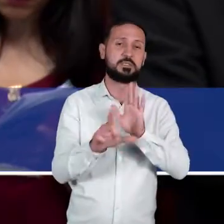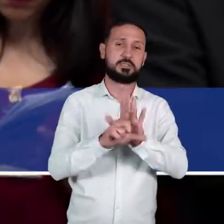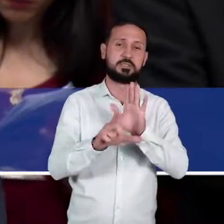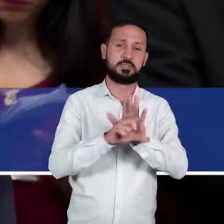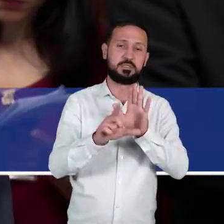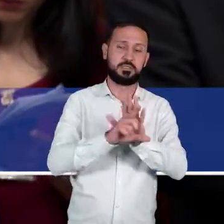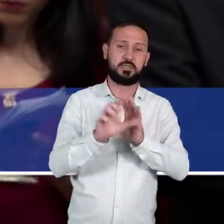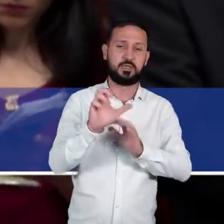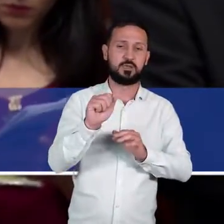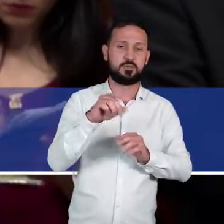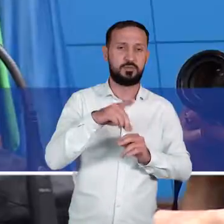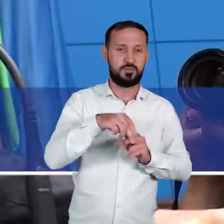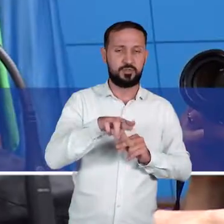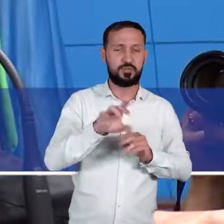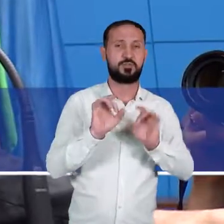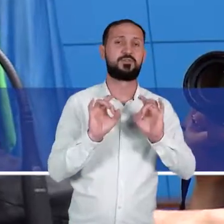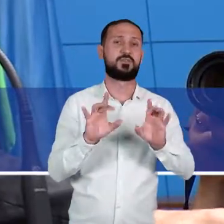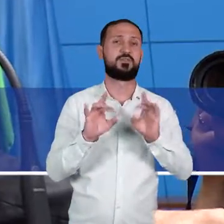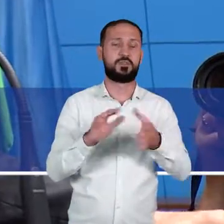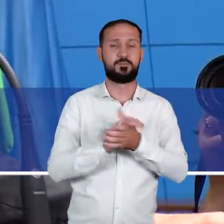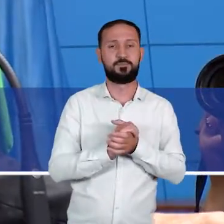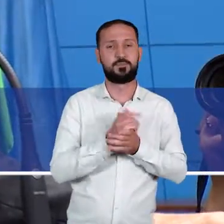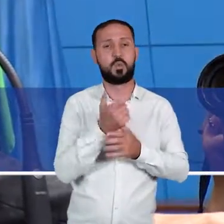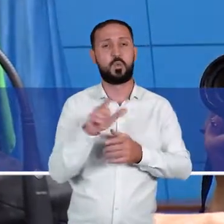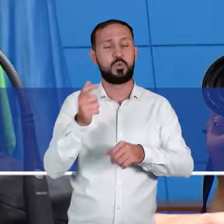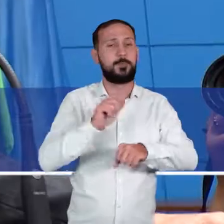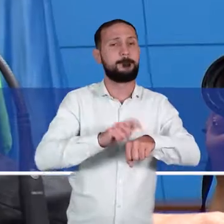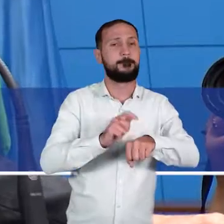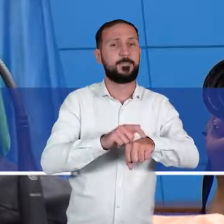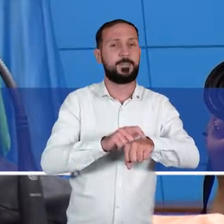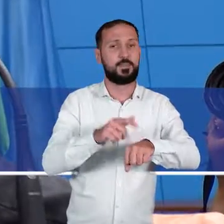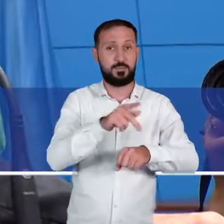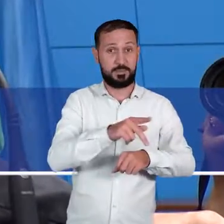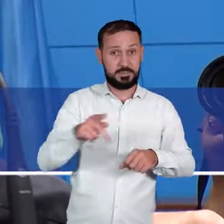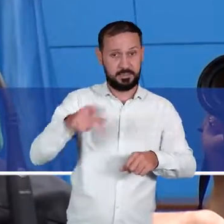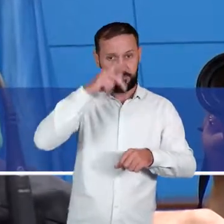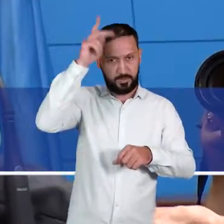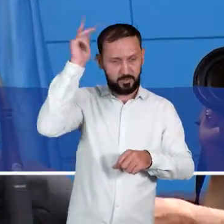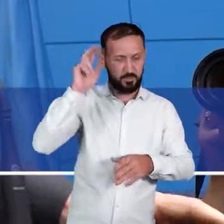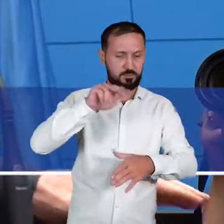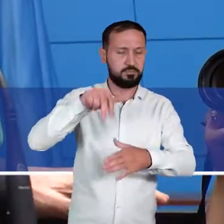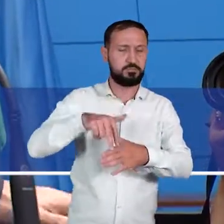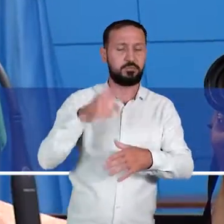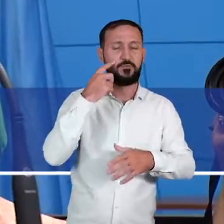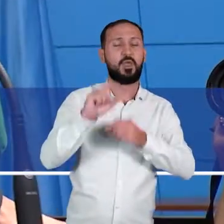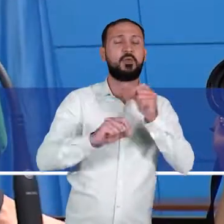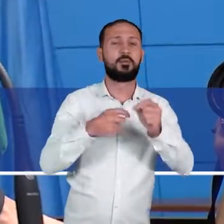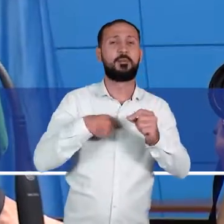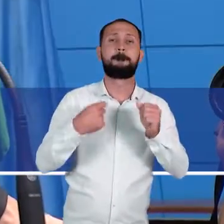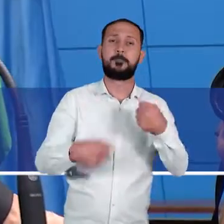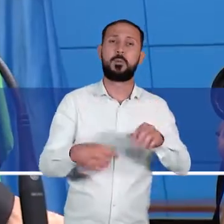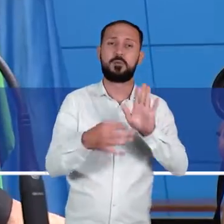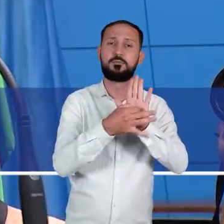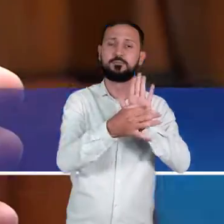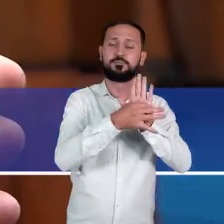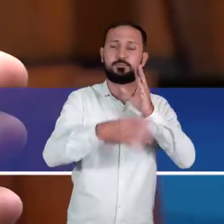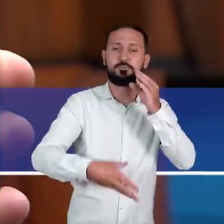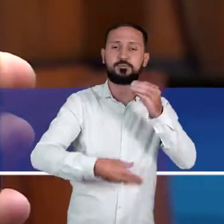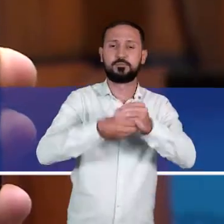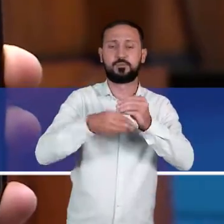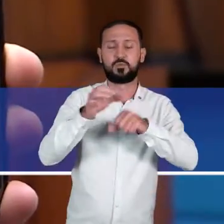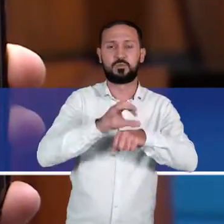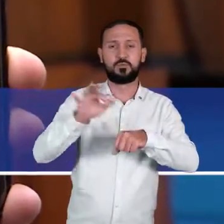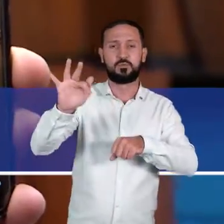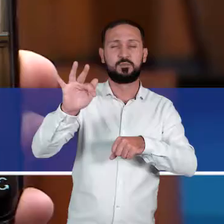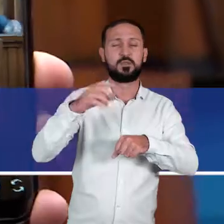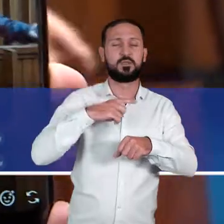Candir sobre as exportações. Em outro ponto do pronunciamento do presidente da Alemes, houve menção à proposta de emenda à Constituição que